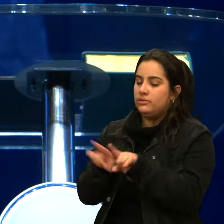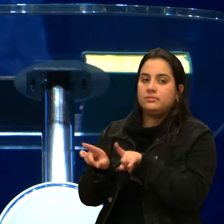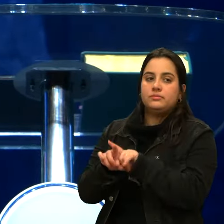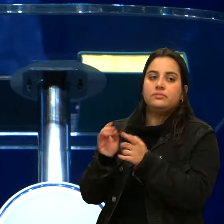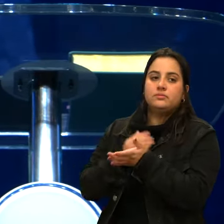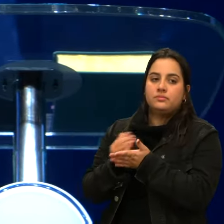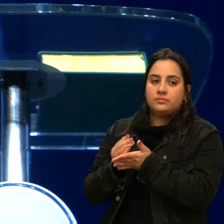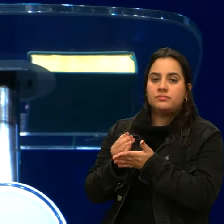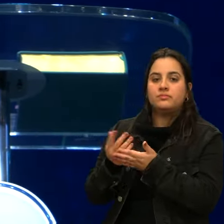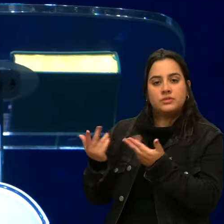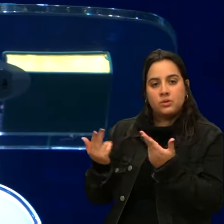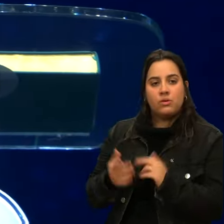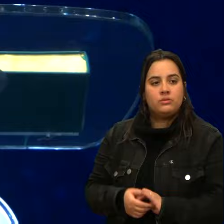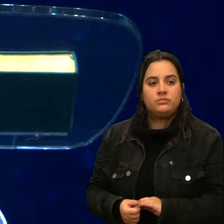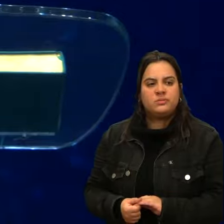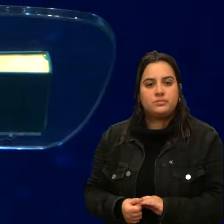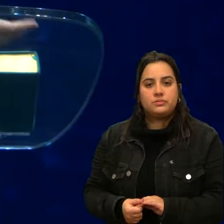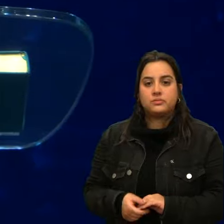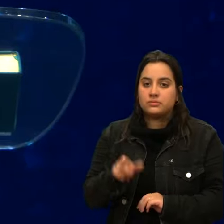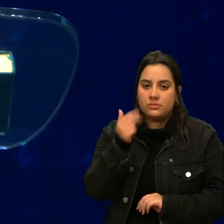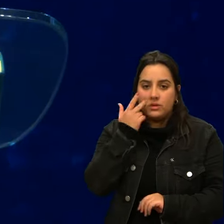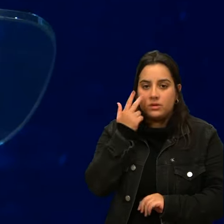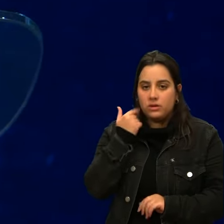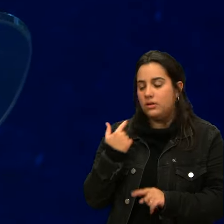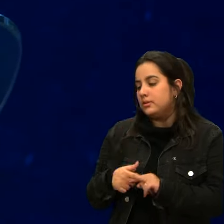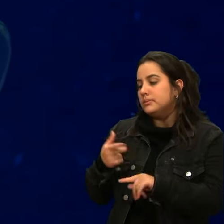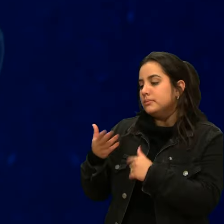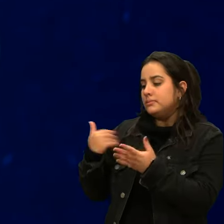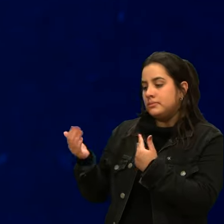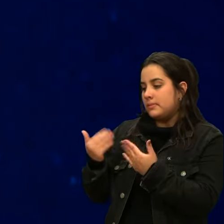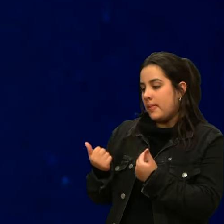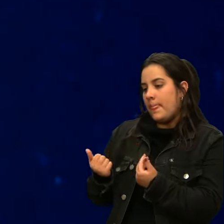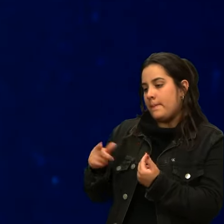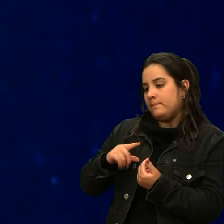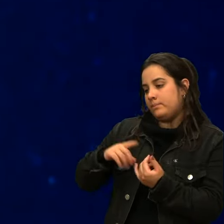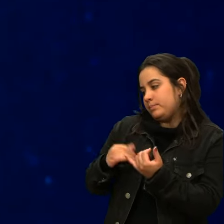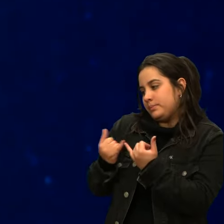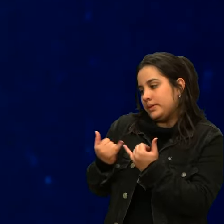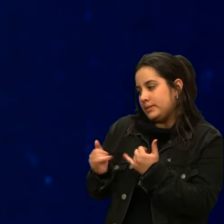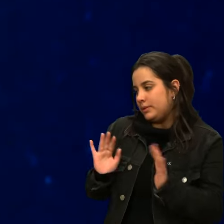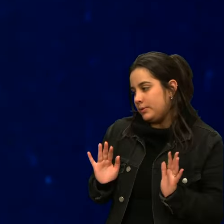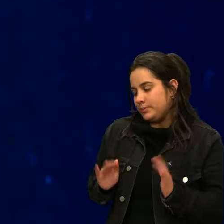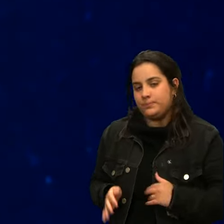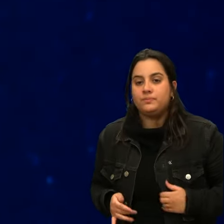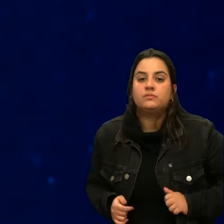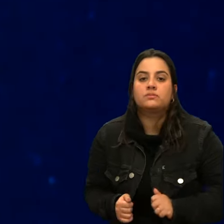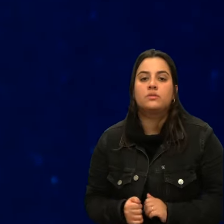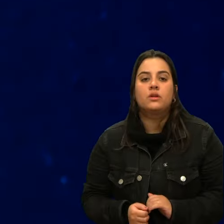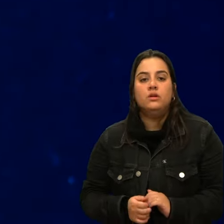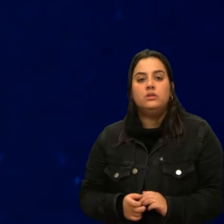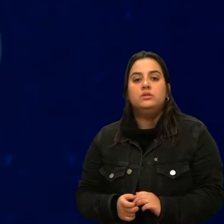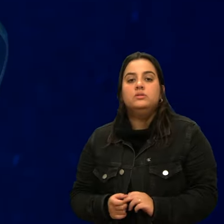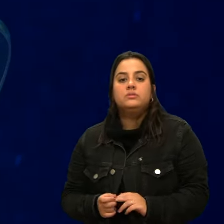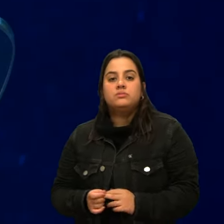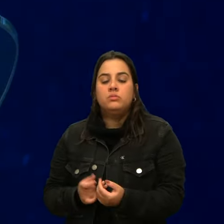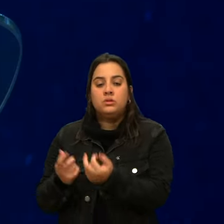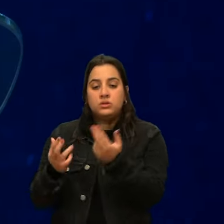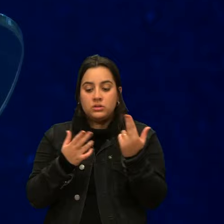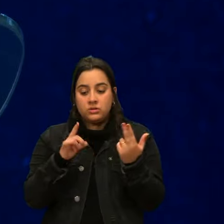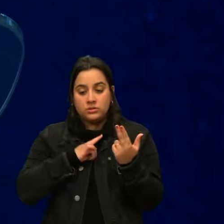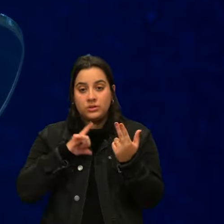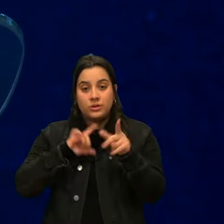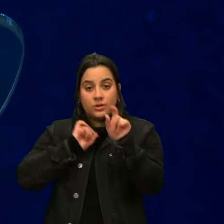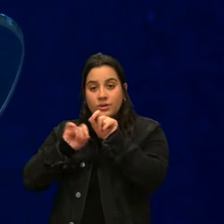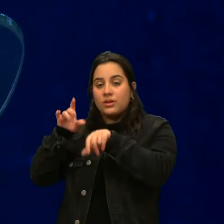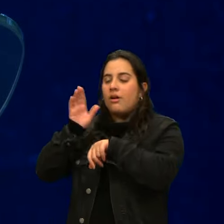igual ele. Isso é muito normal, porque você vai passando tempo, você vai virando parecido. Da mesma forma, quando nós passamos tempo com